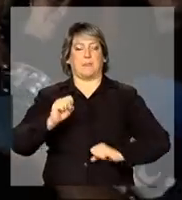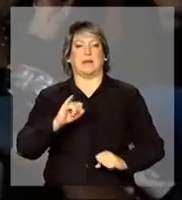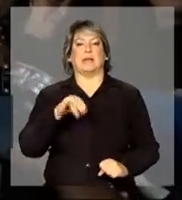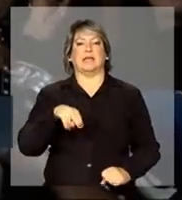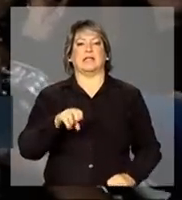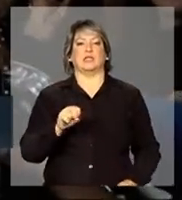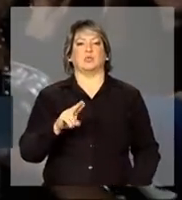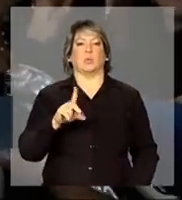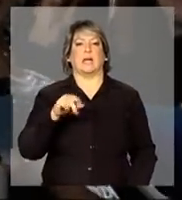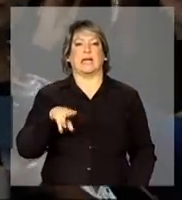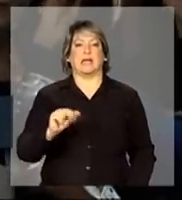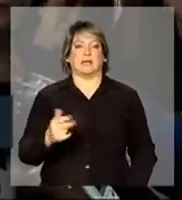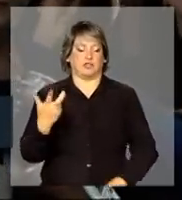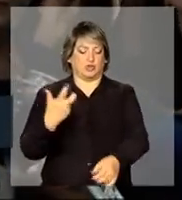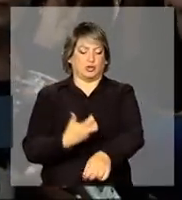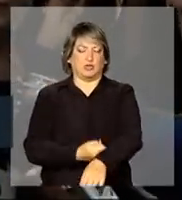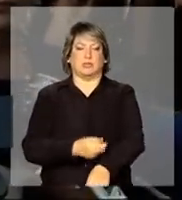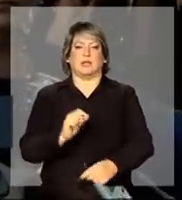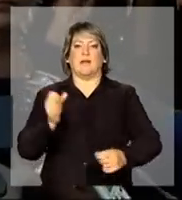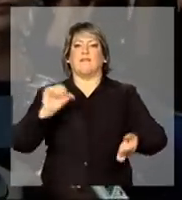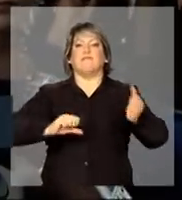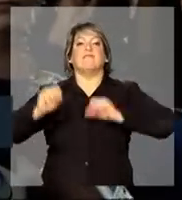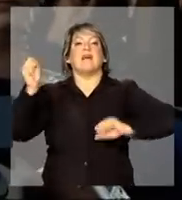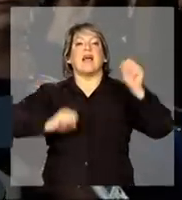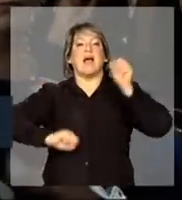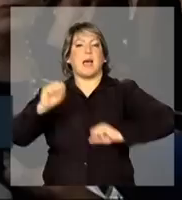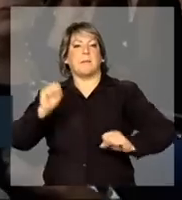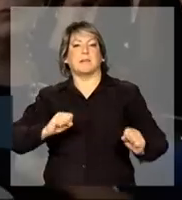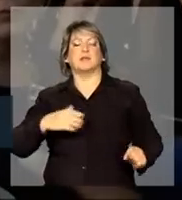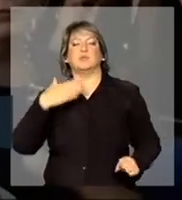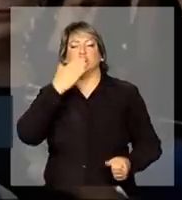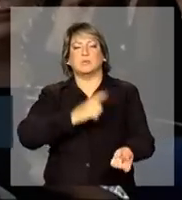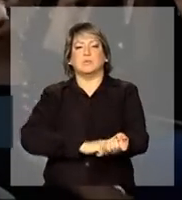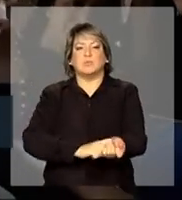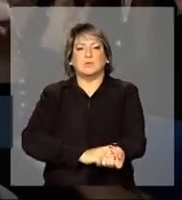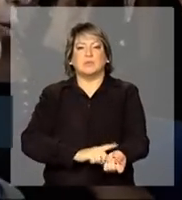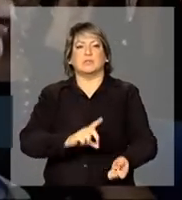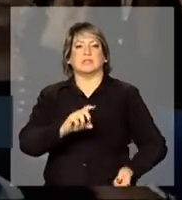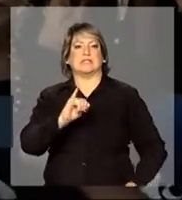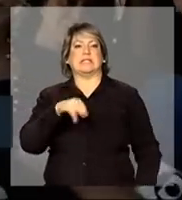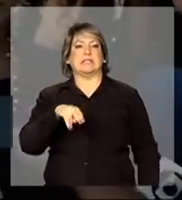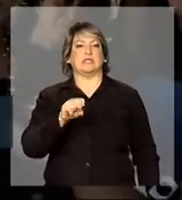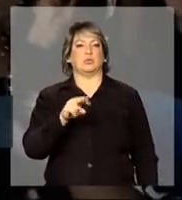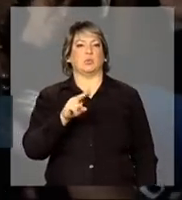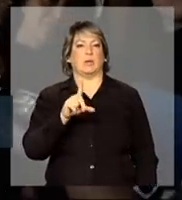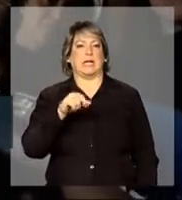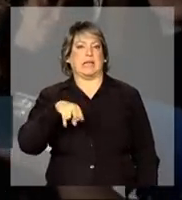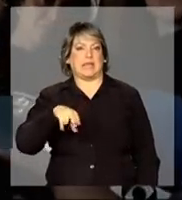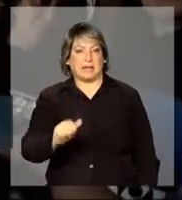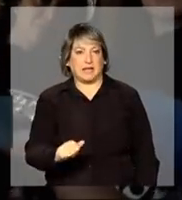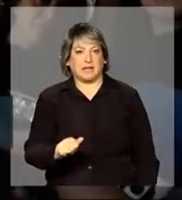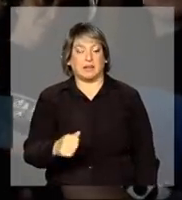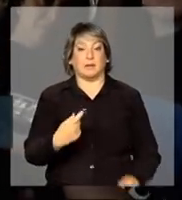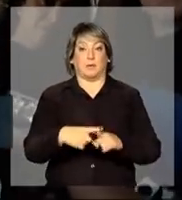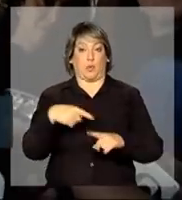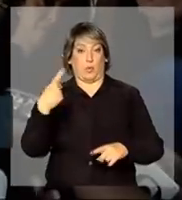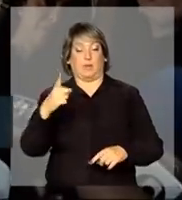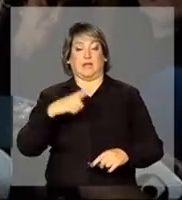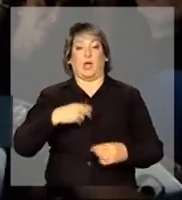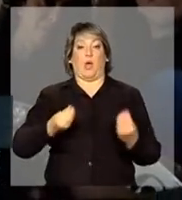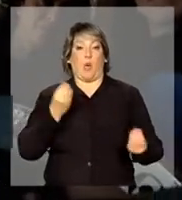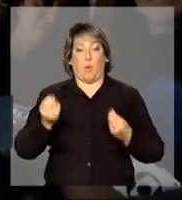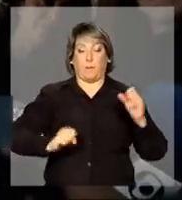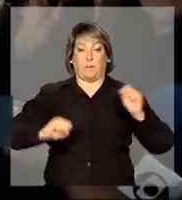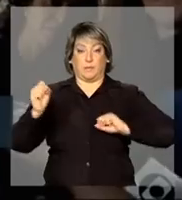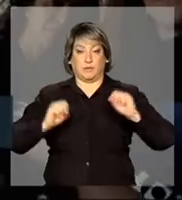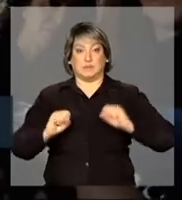insulina, né, a produção de insulina. A insulina, da forma como eles estão se propondo a produzir,